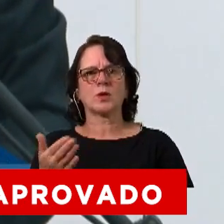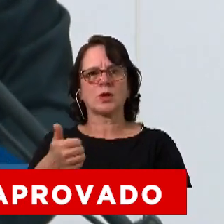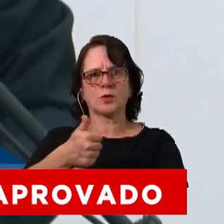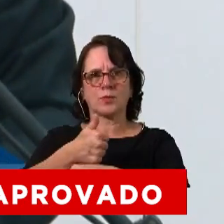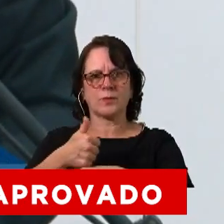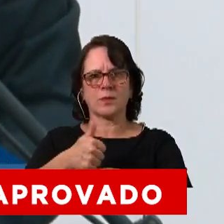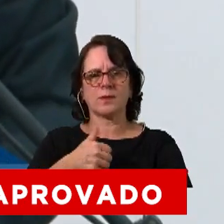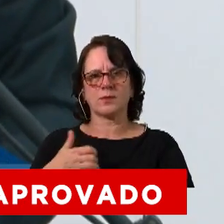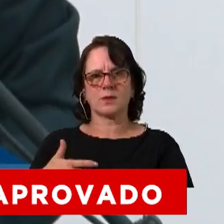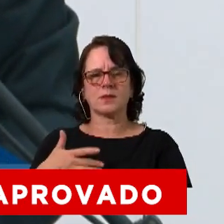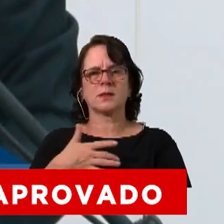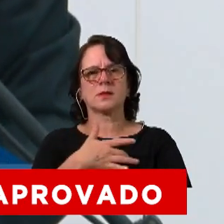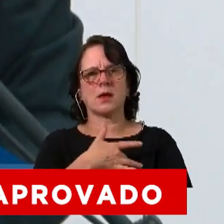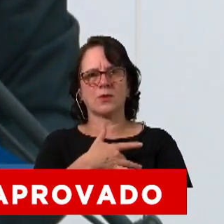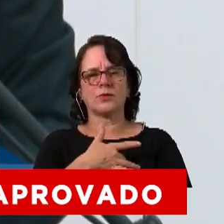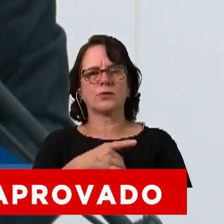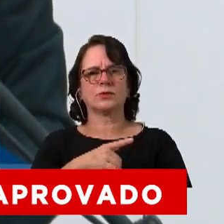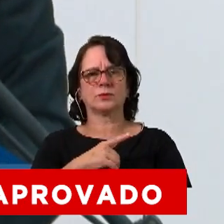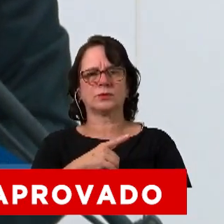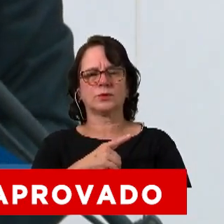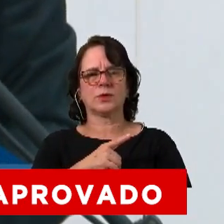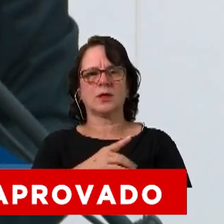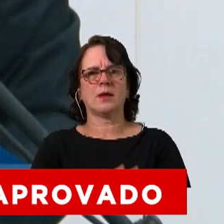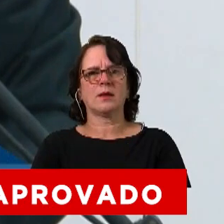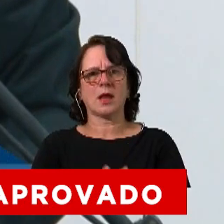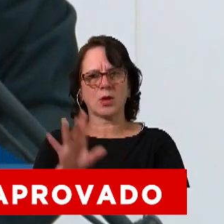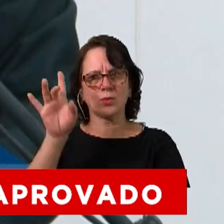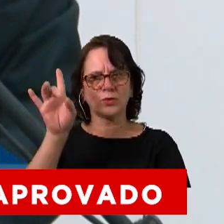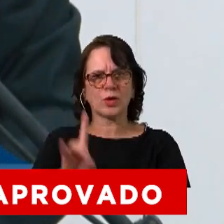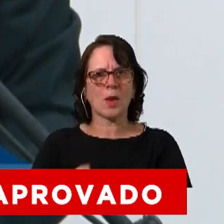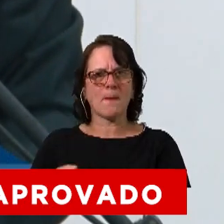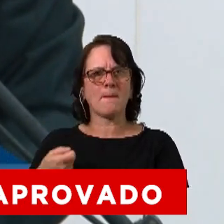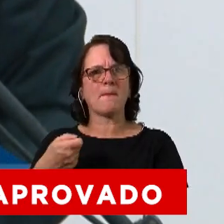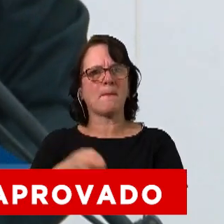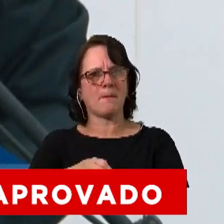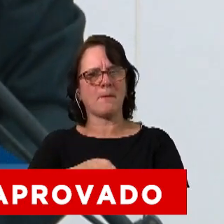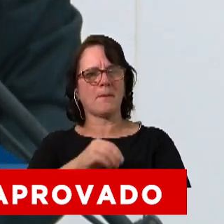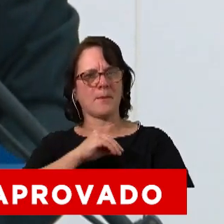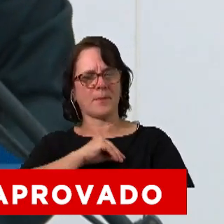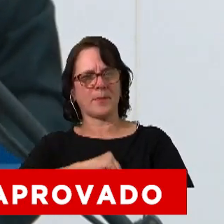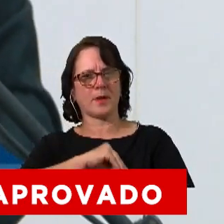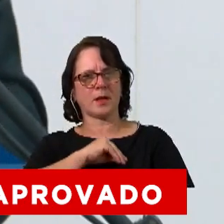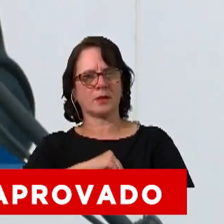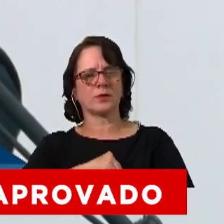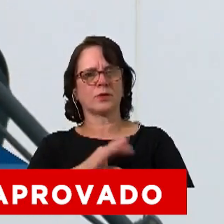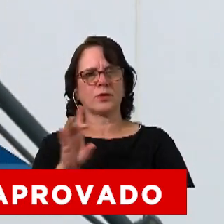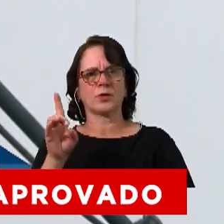de saúde que têm vilipendiado o seu direito do pagamento do piso, dos seus